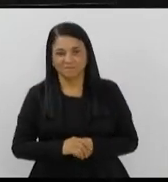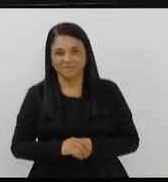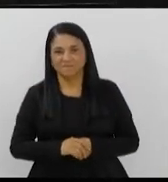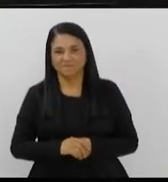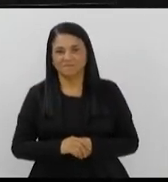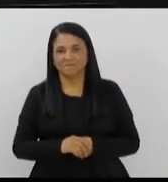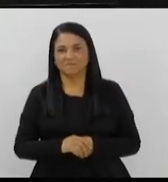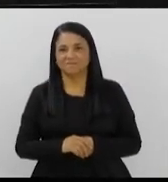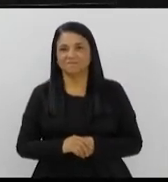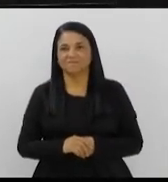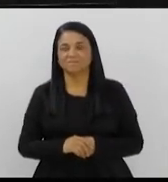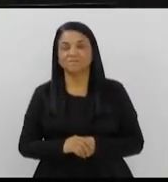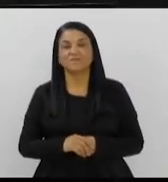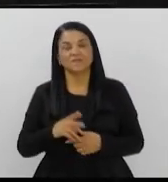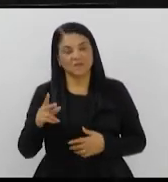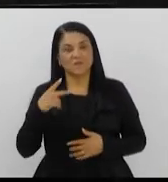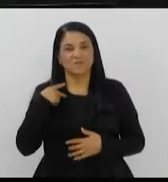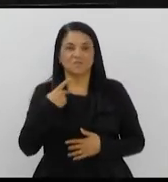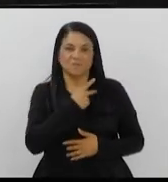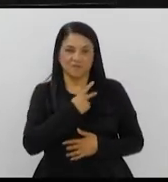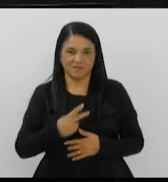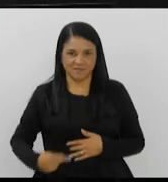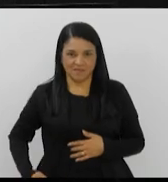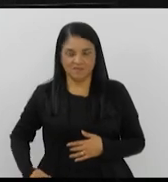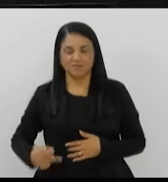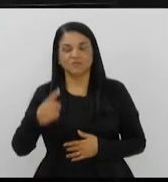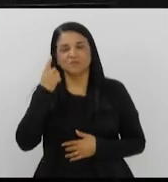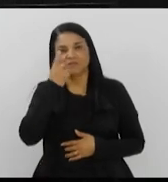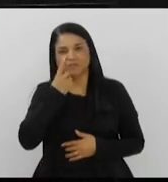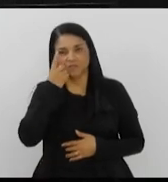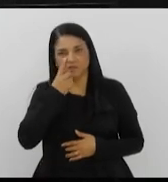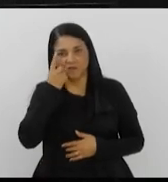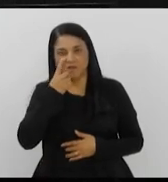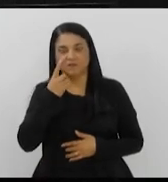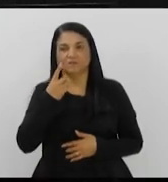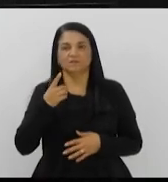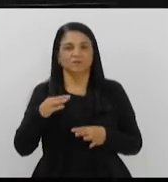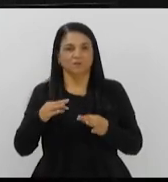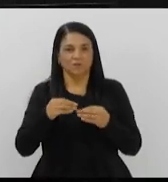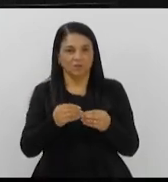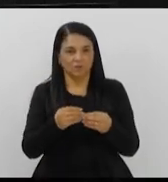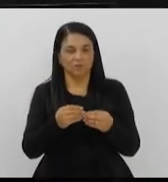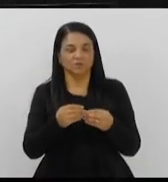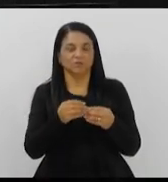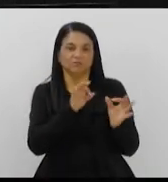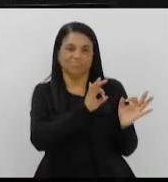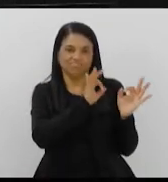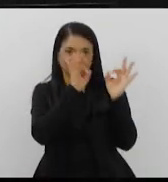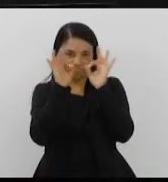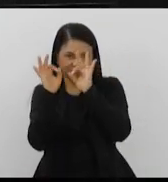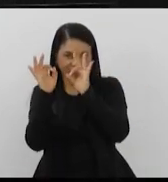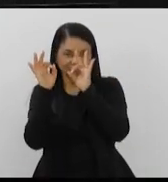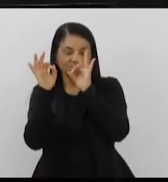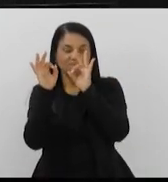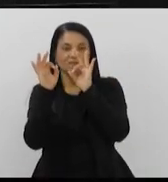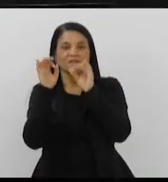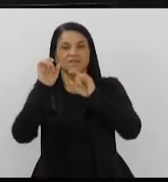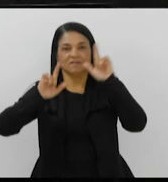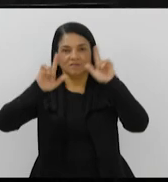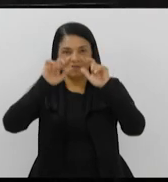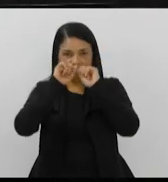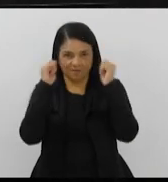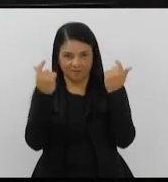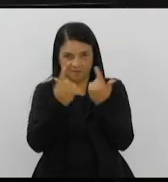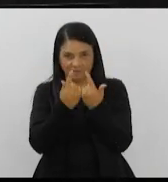Presidente, senhores deputados que se fazem aqui presente, público presente, aqueles que estão nos assistindo pela TV